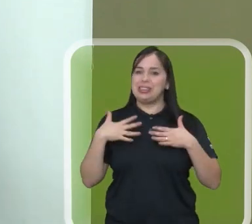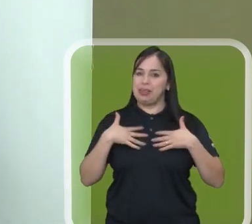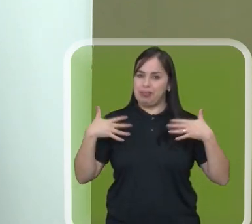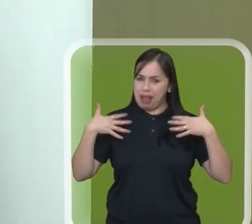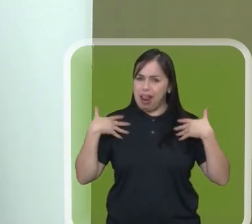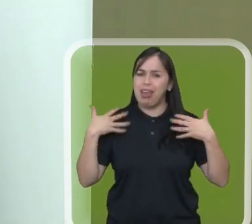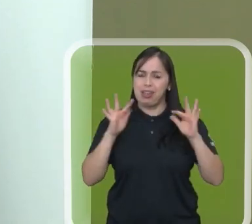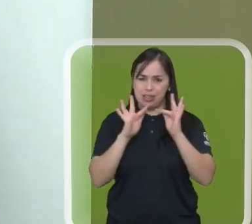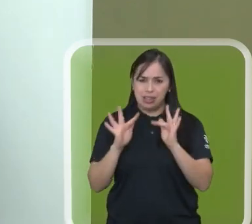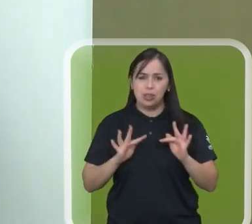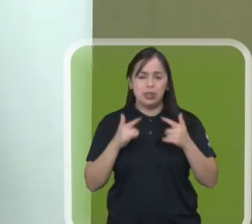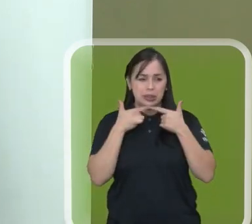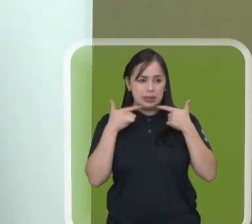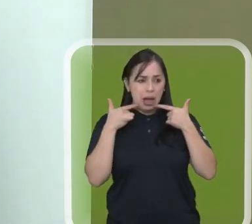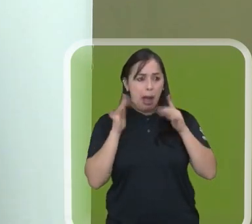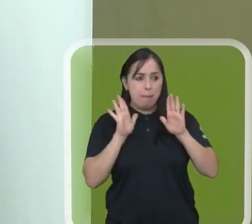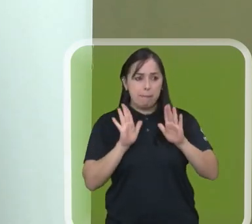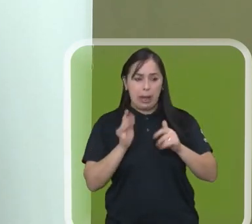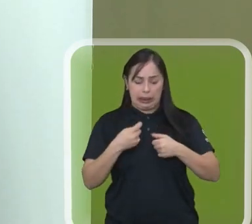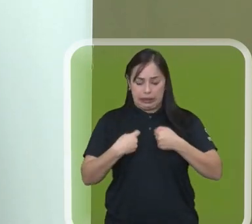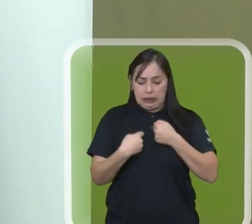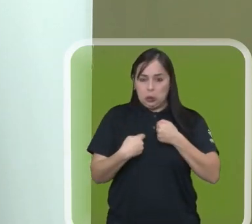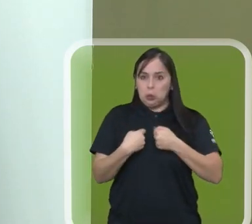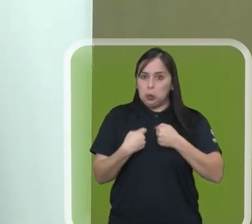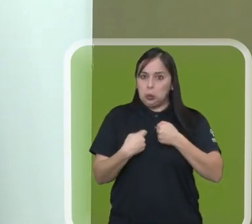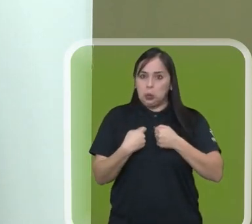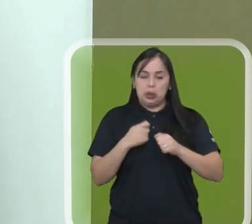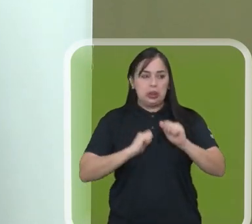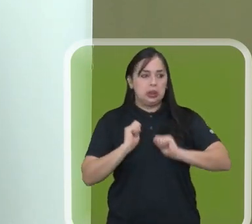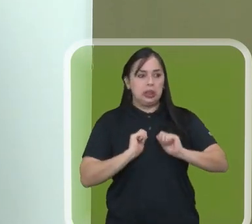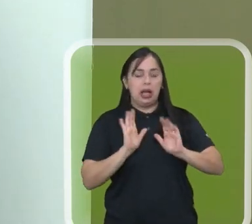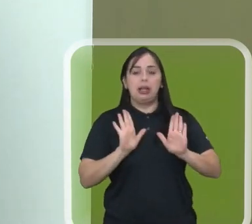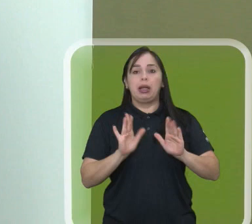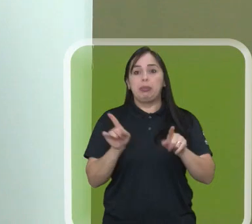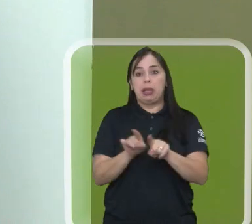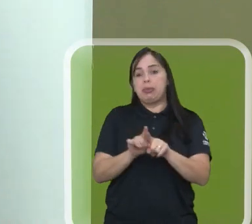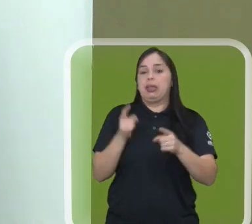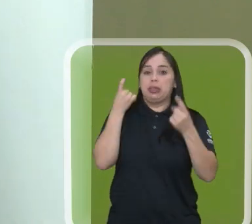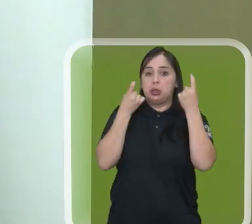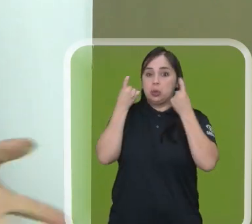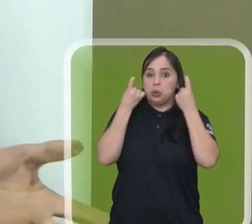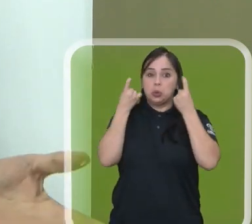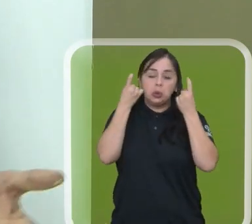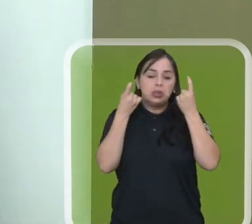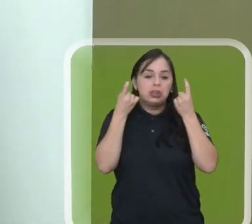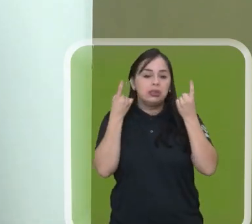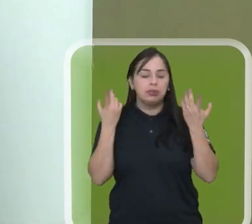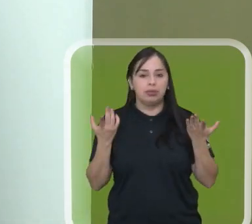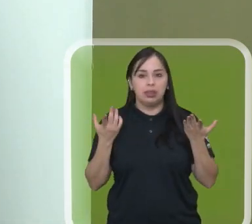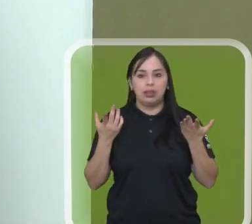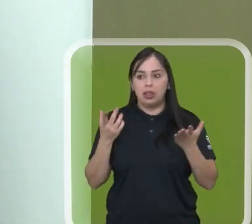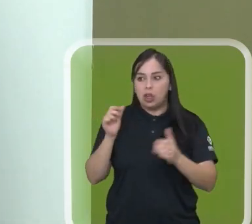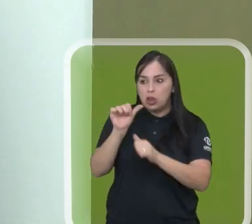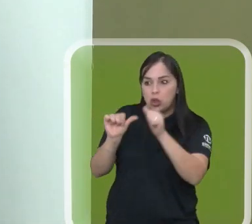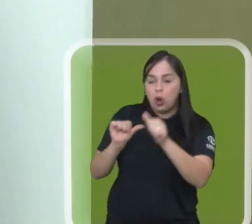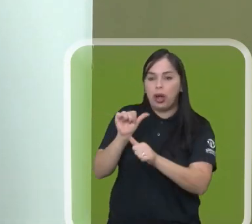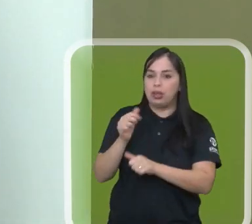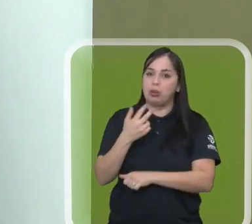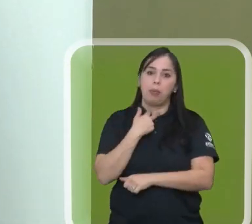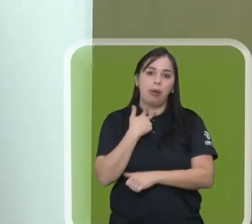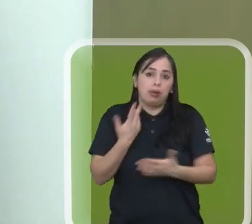gente mantém ali o controle. Mas eu já tinha uma preocupação no quadrangular, mas a gente não podia fazer troca, a gente tinha que